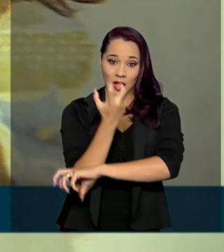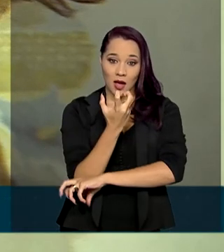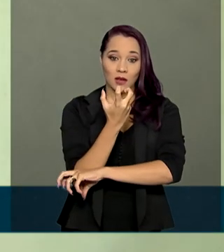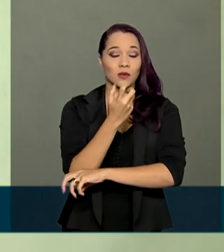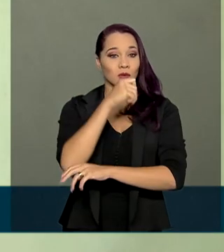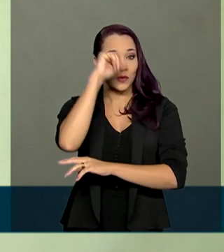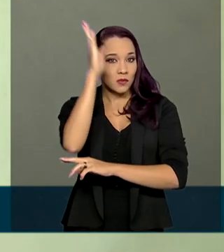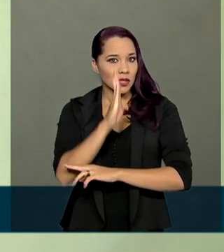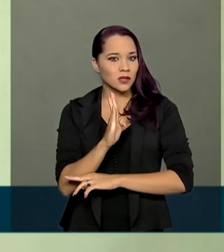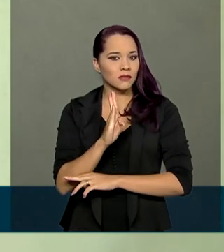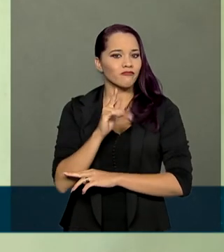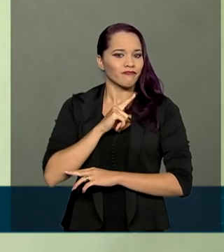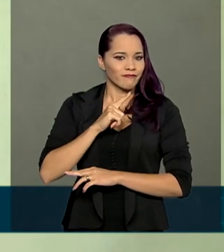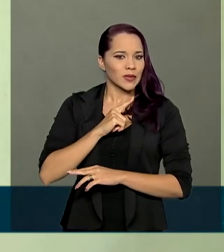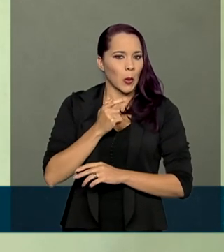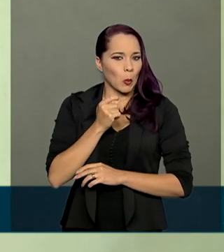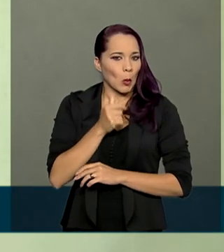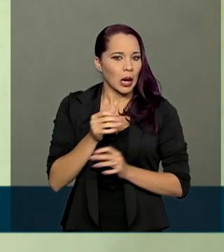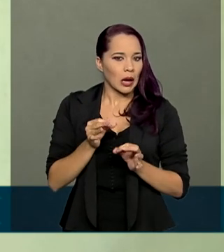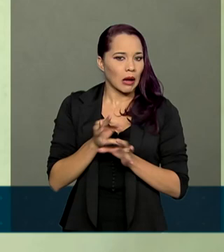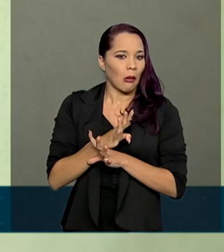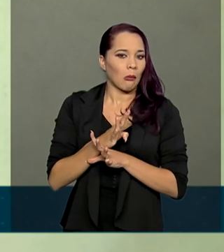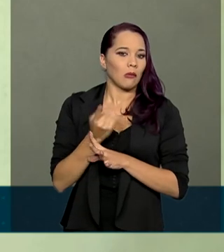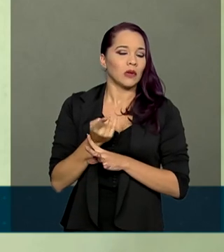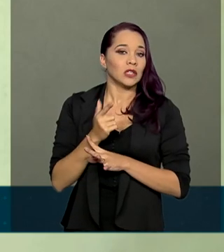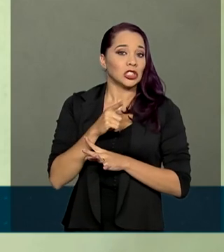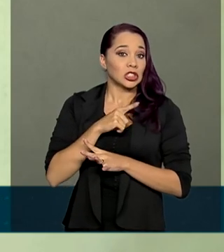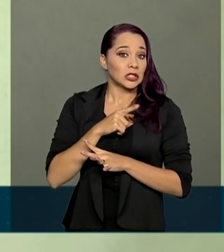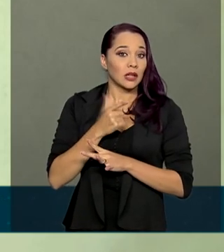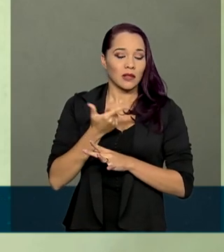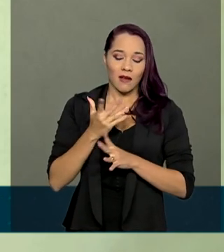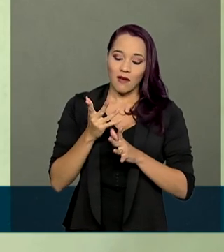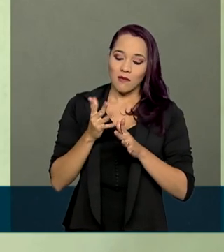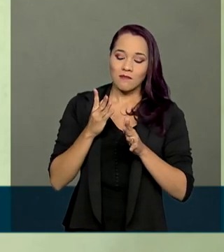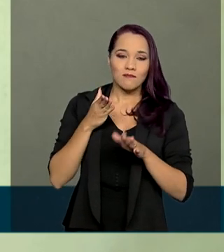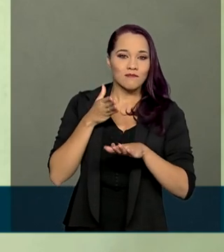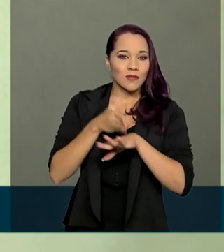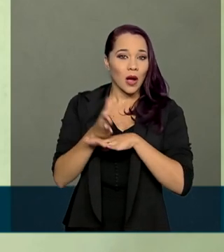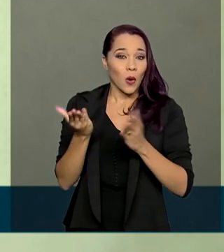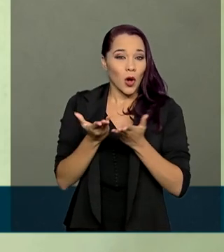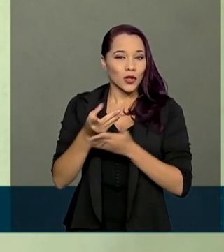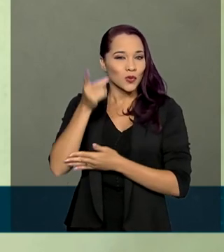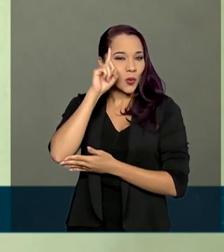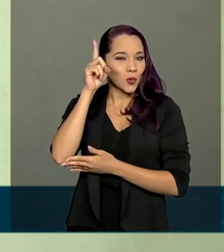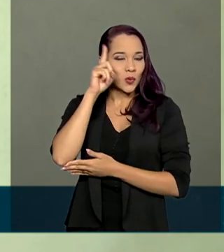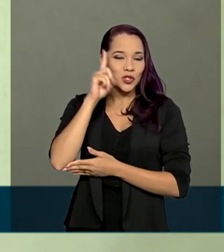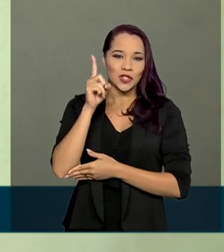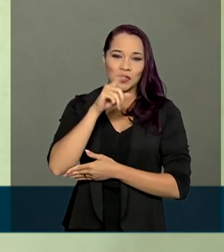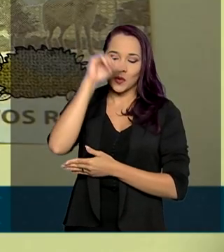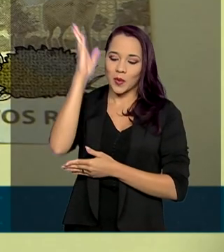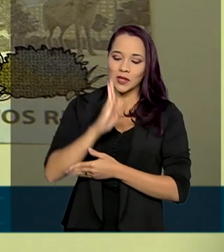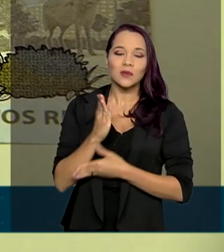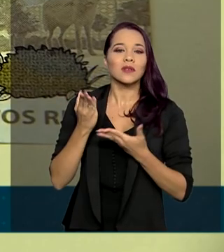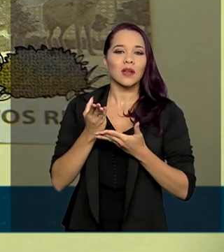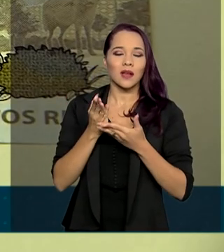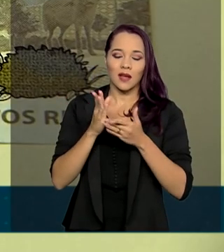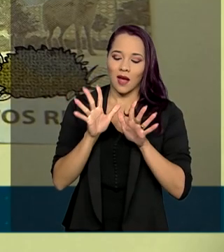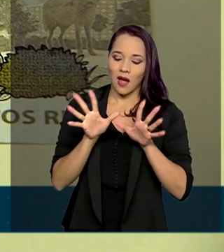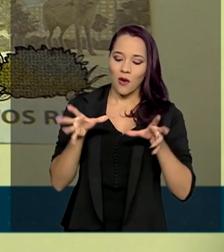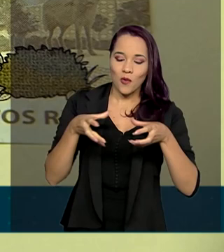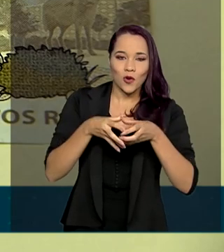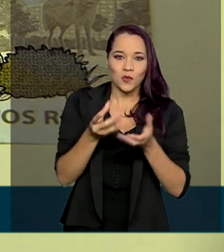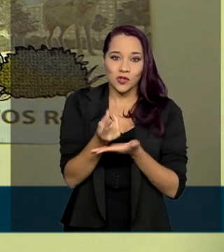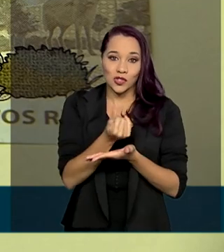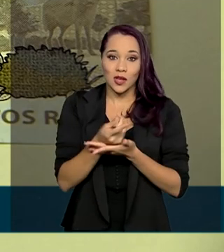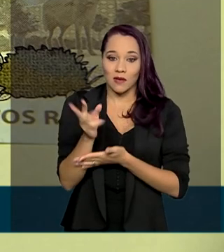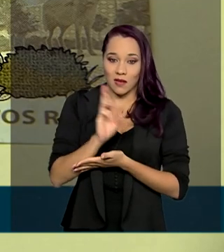extinção. Ele agora passa a fazer parte de uma família que está no dia a dia do brasileiro, a Família do Real. Ele foi escolhido